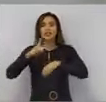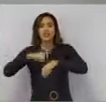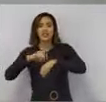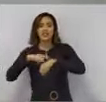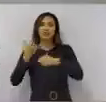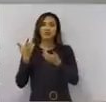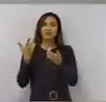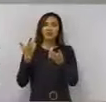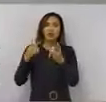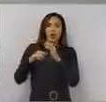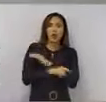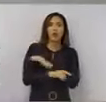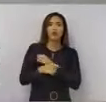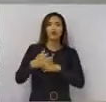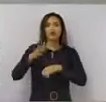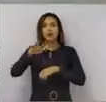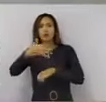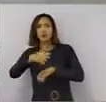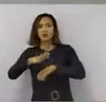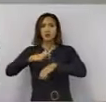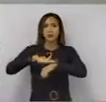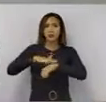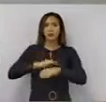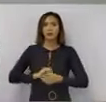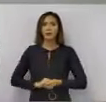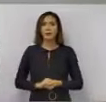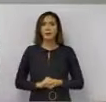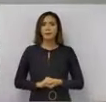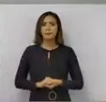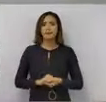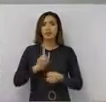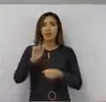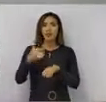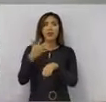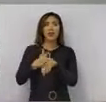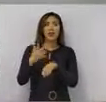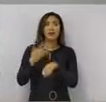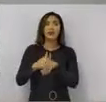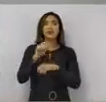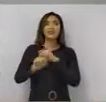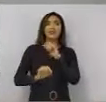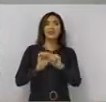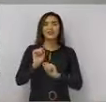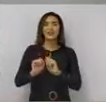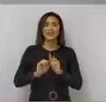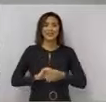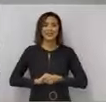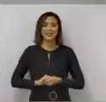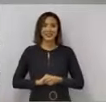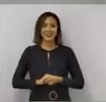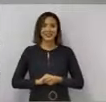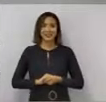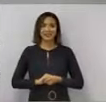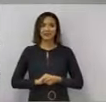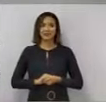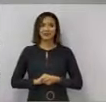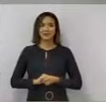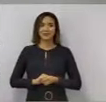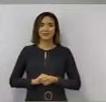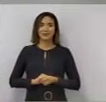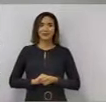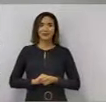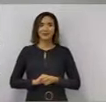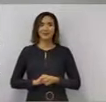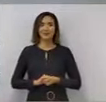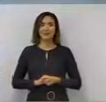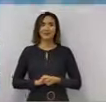prazo. O que é isso, longo e médio prazo? São ações, são projetos, né? E as obras que vão